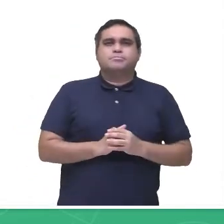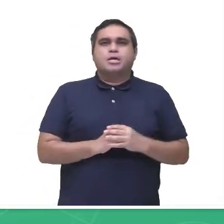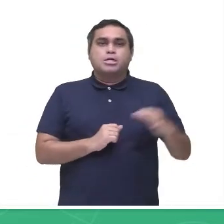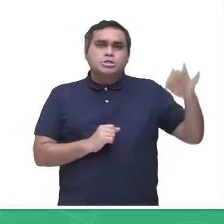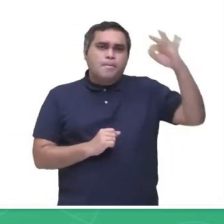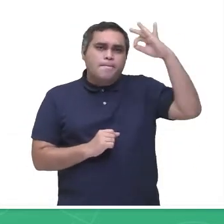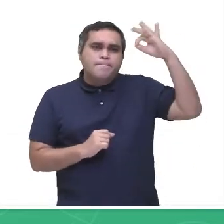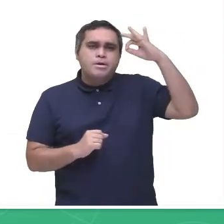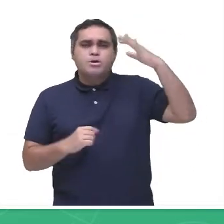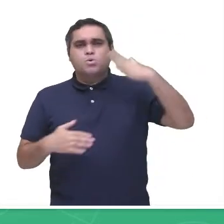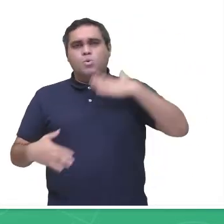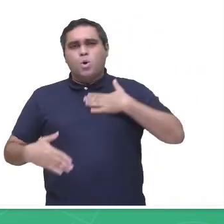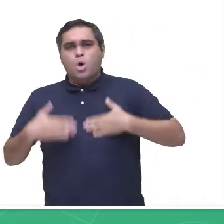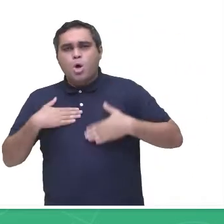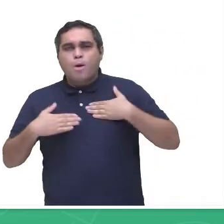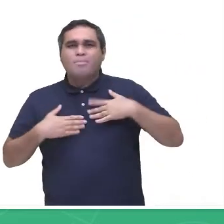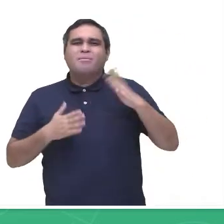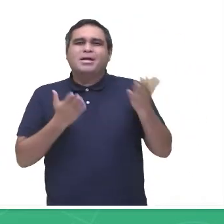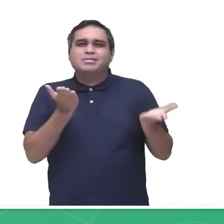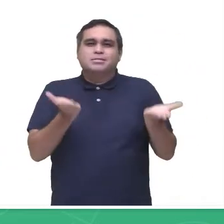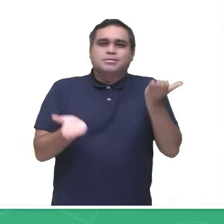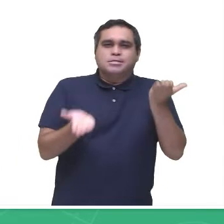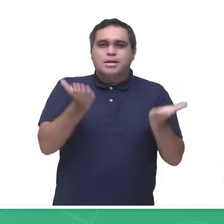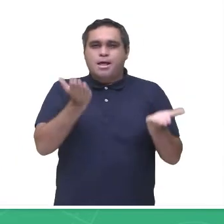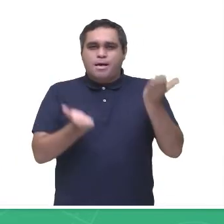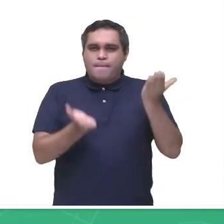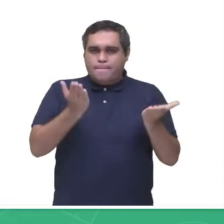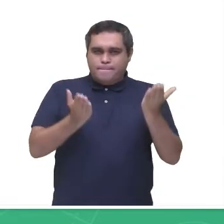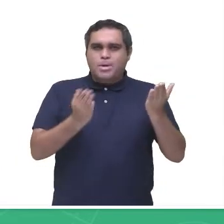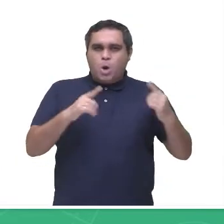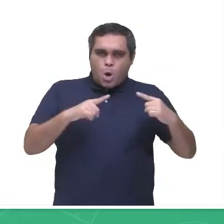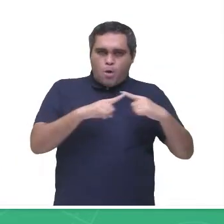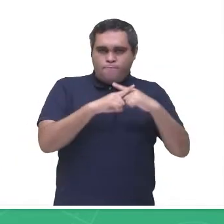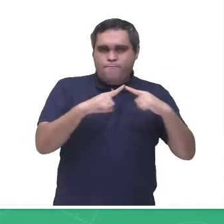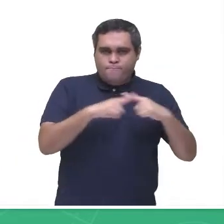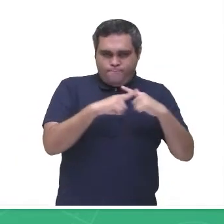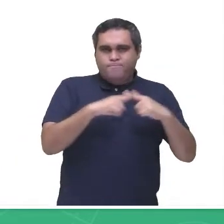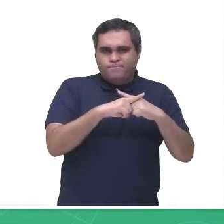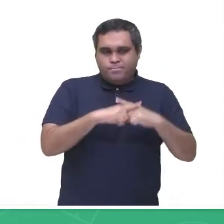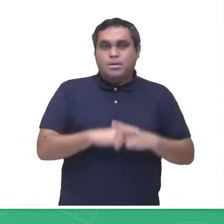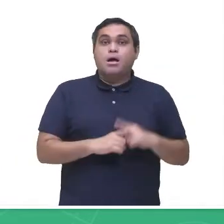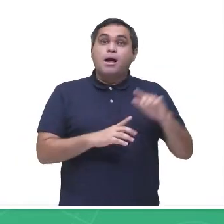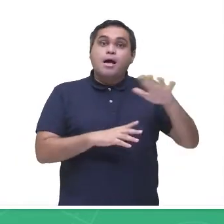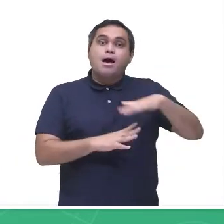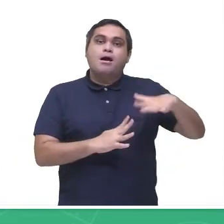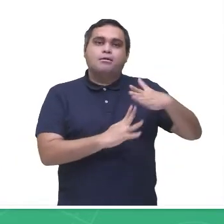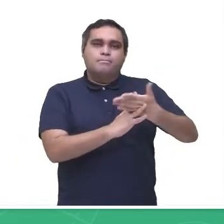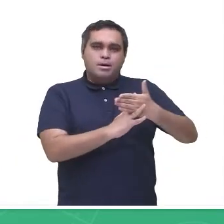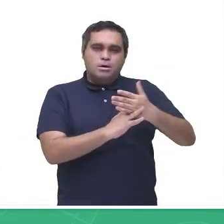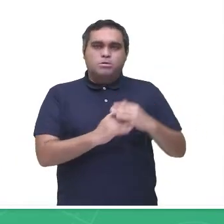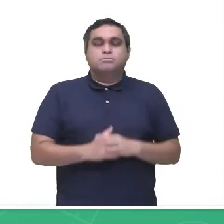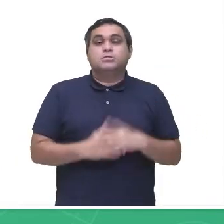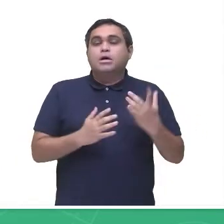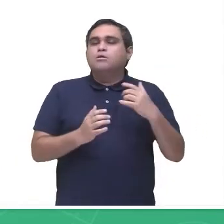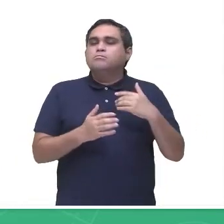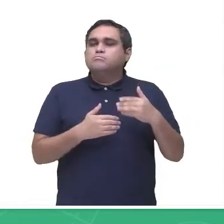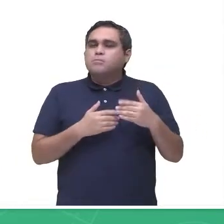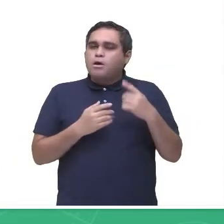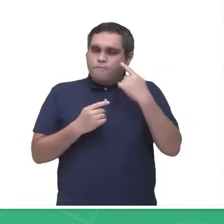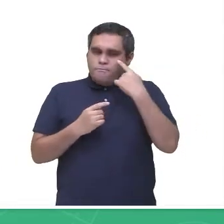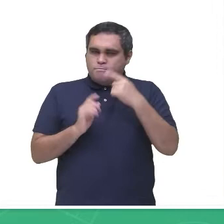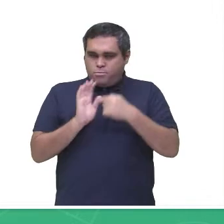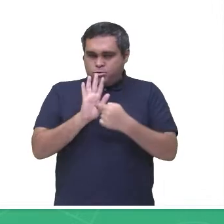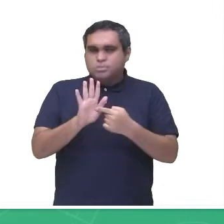da dualidade de sentimentos vai estar muito presente. Daqui a pouquinho eu vou mostrar uma escultura e uma pintura que vocês vão